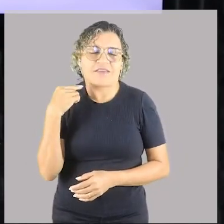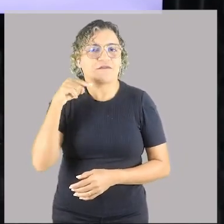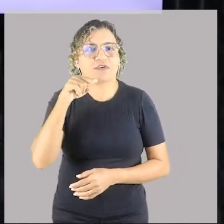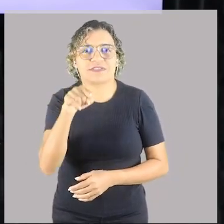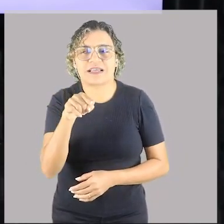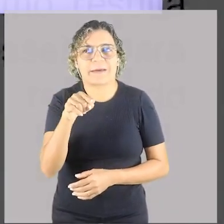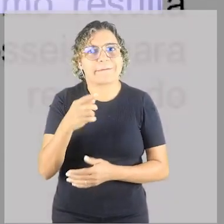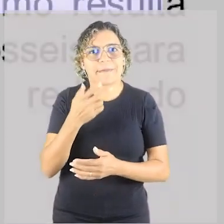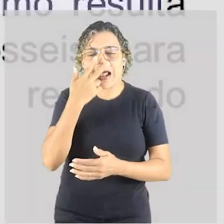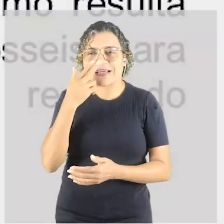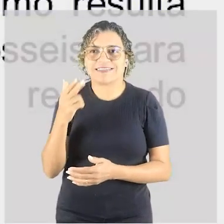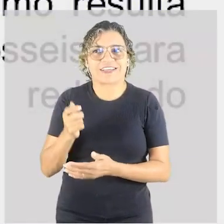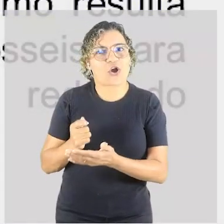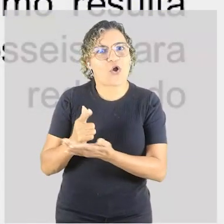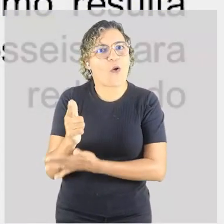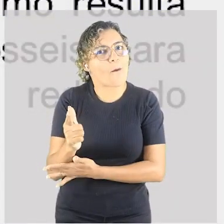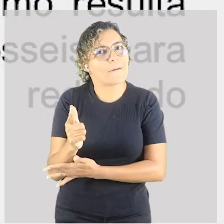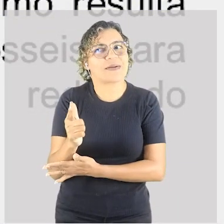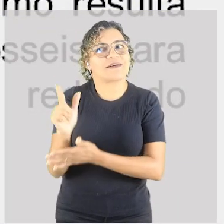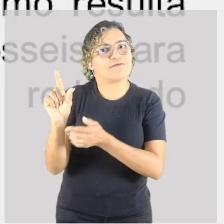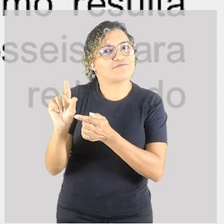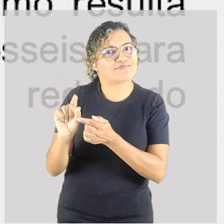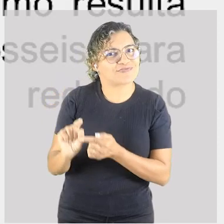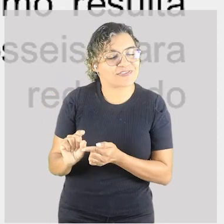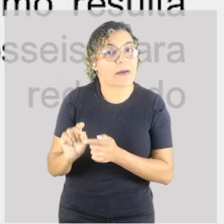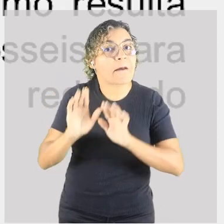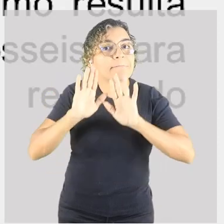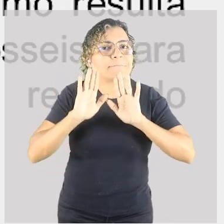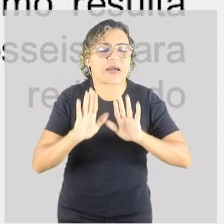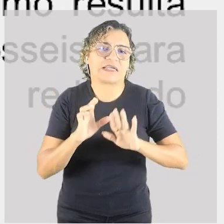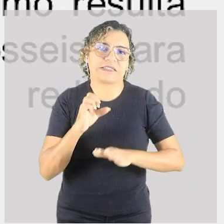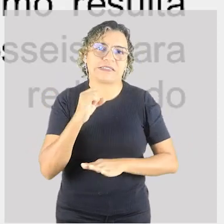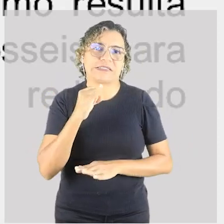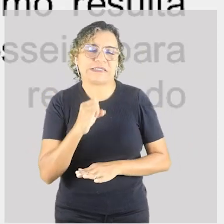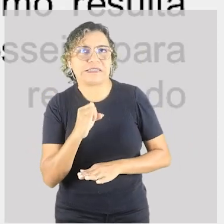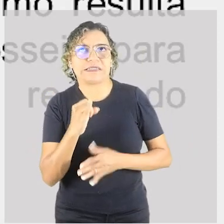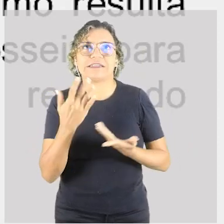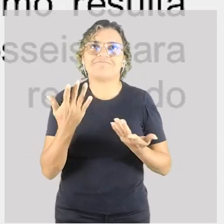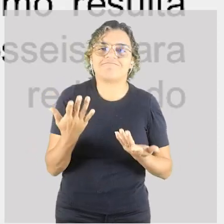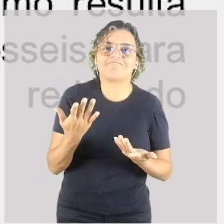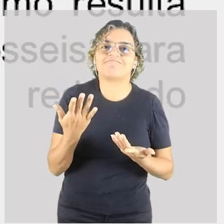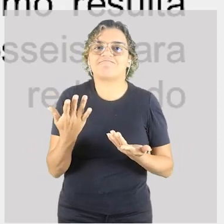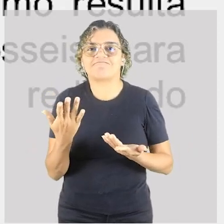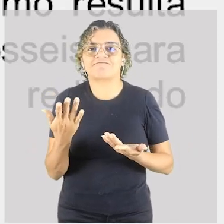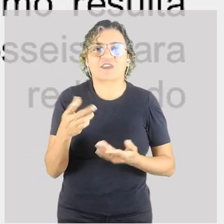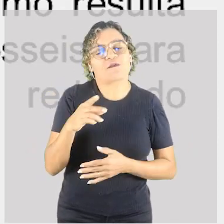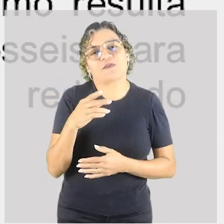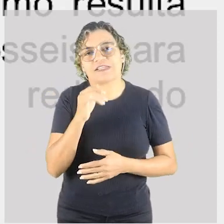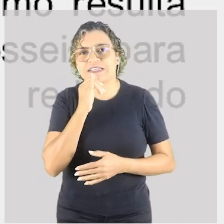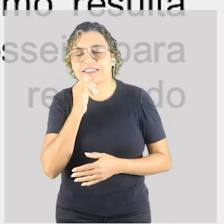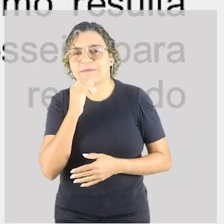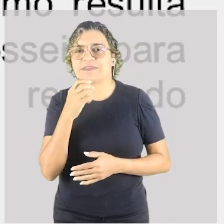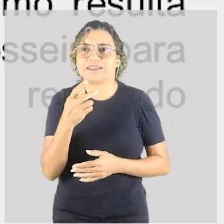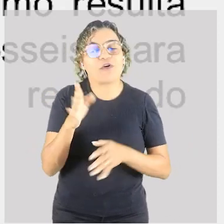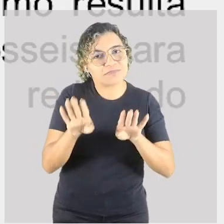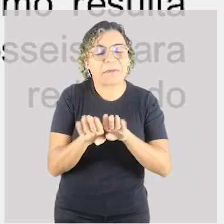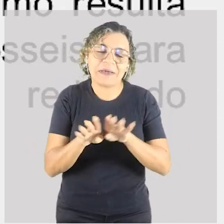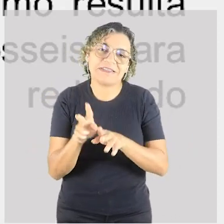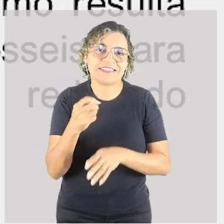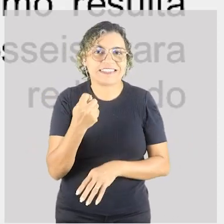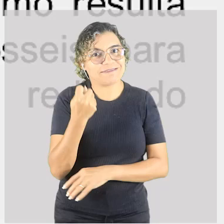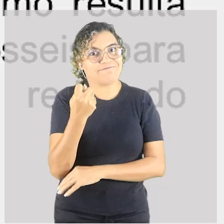com que você venha diminuir esse seu consumo. Mas, né, uma segunda forma é se você é muito